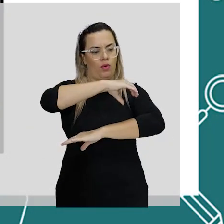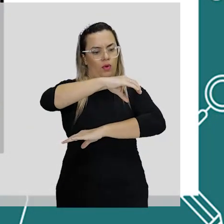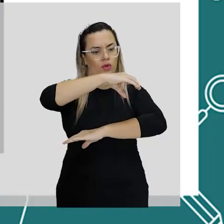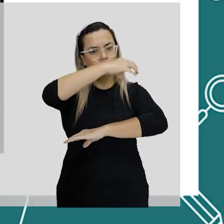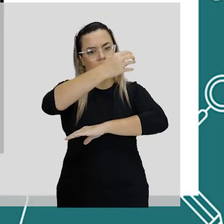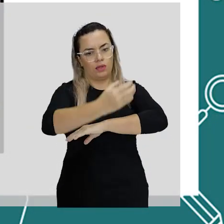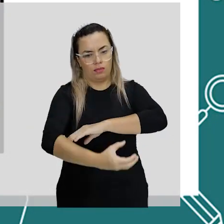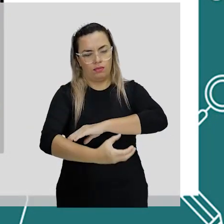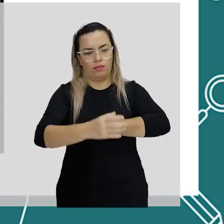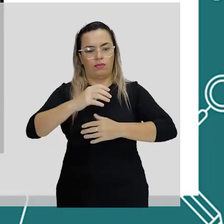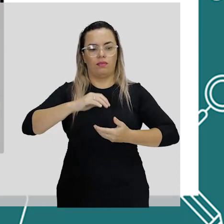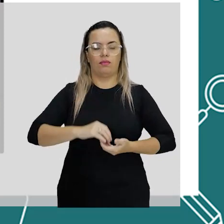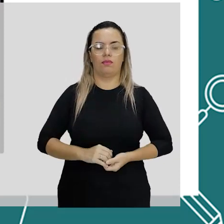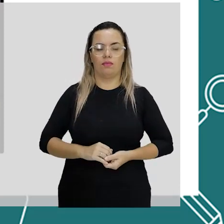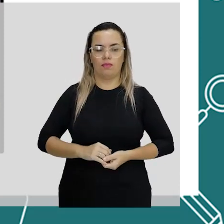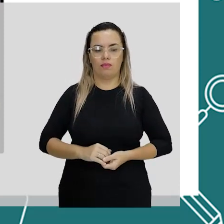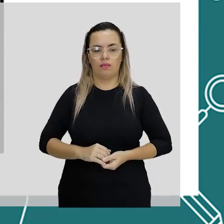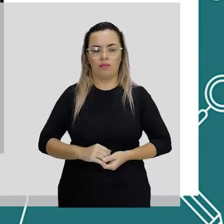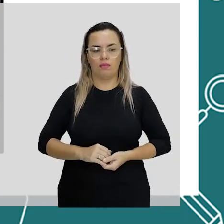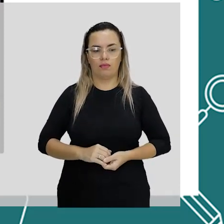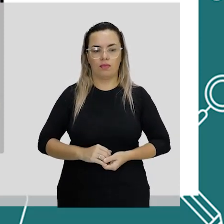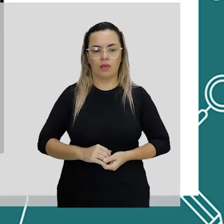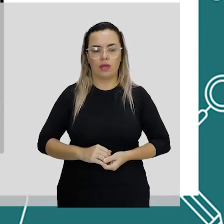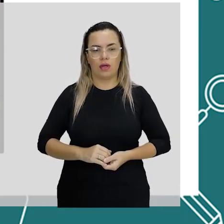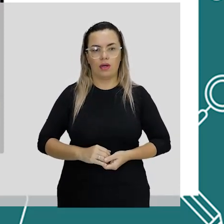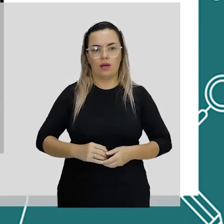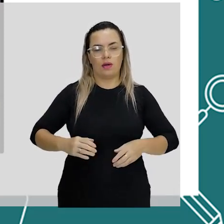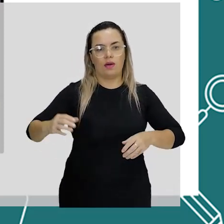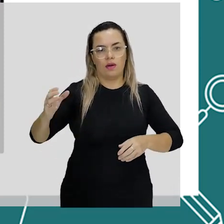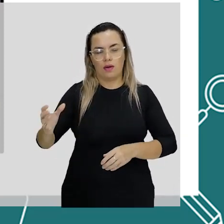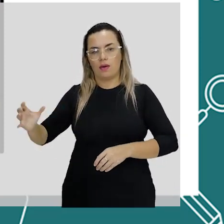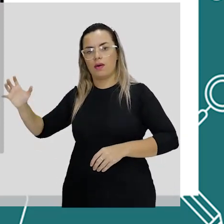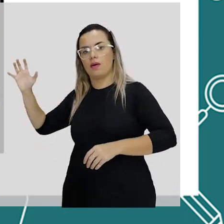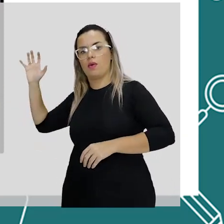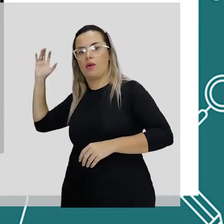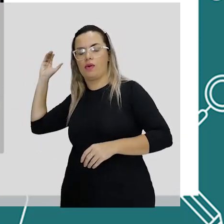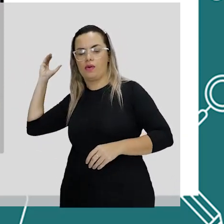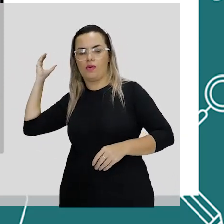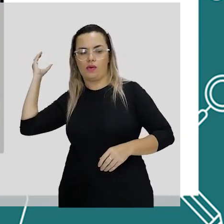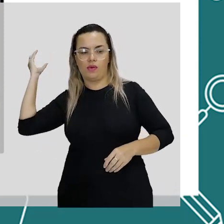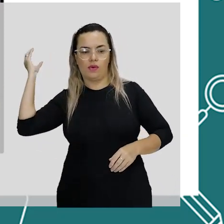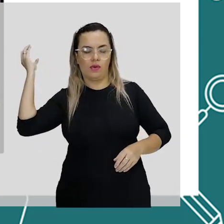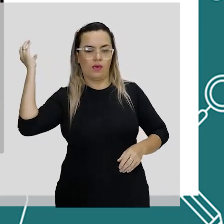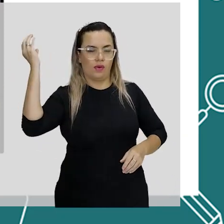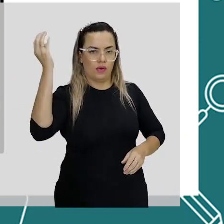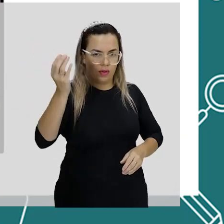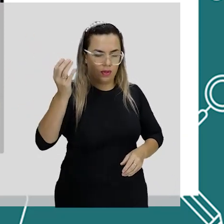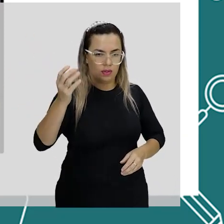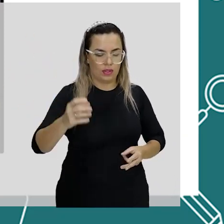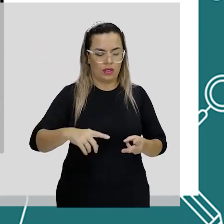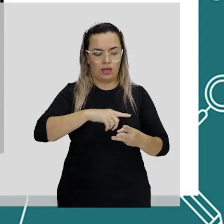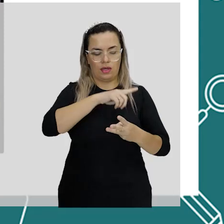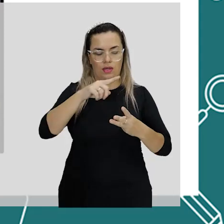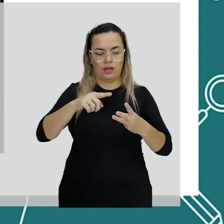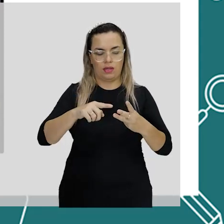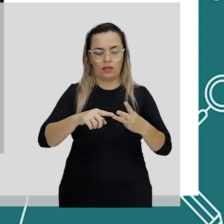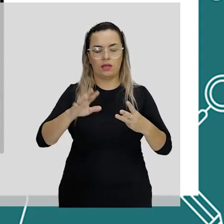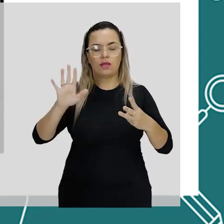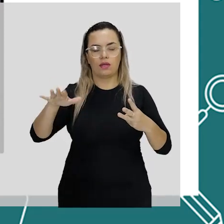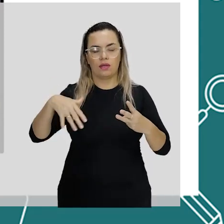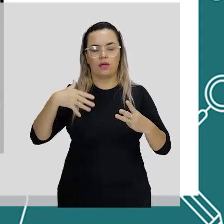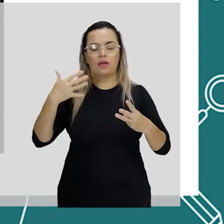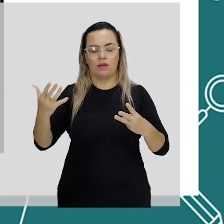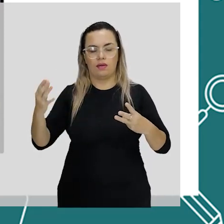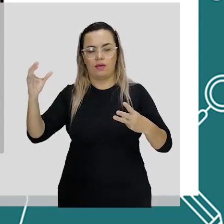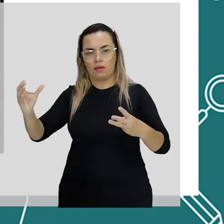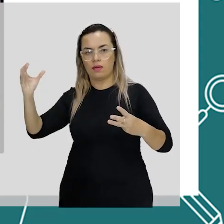Arremesso. Vamos agora para a terceira modalidade. Já falei das corridas, já falamos um pouquinho sobre os saltos, vamos entrar agora